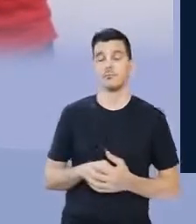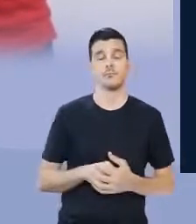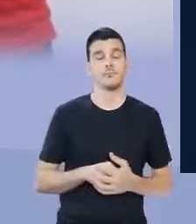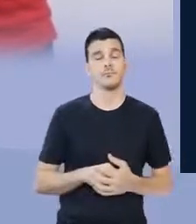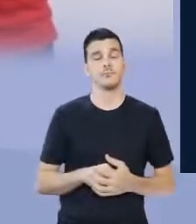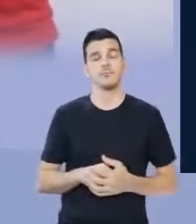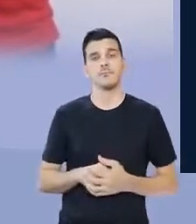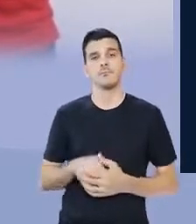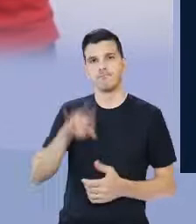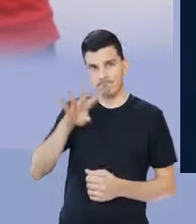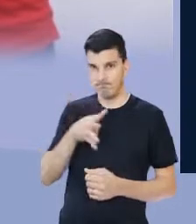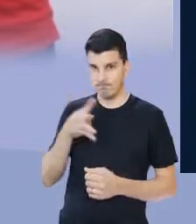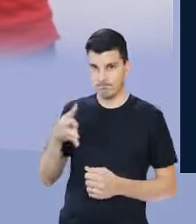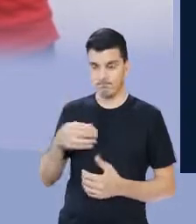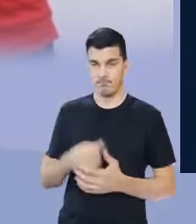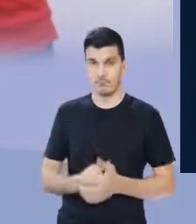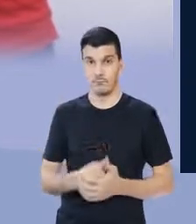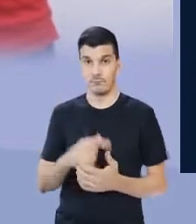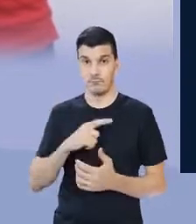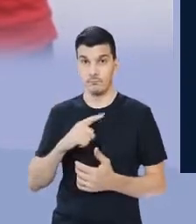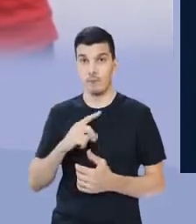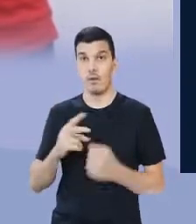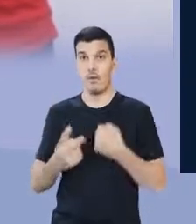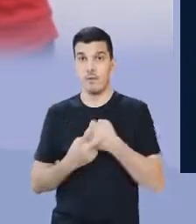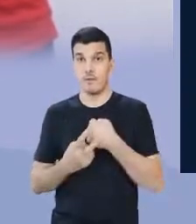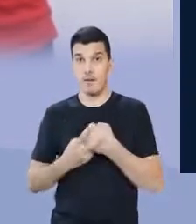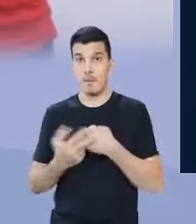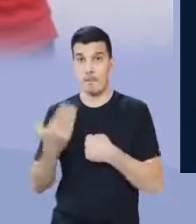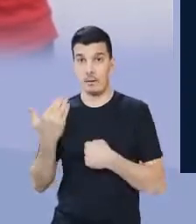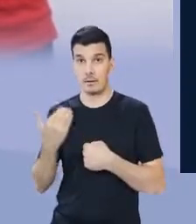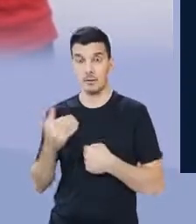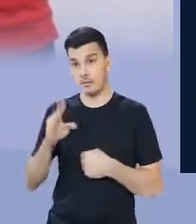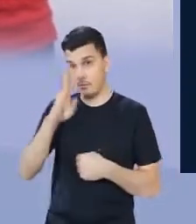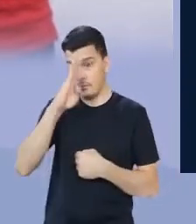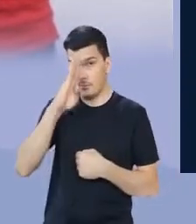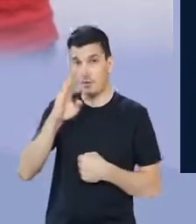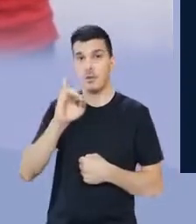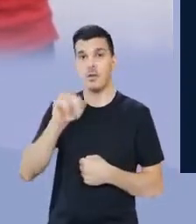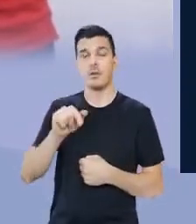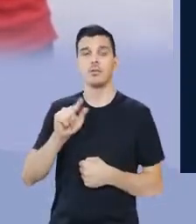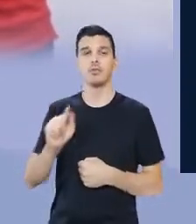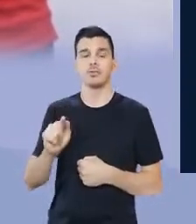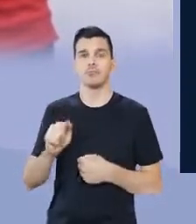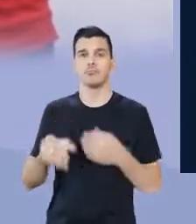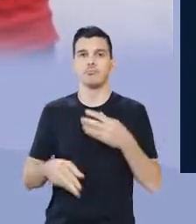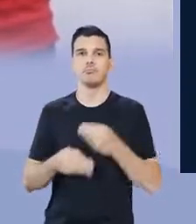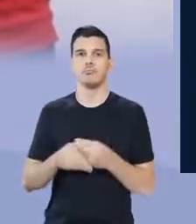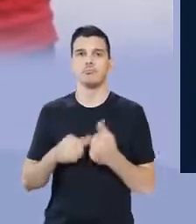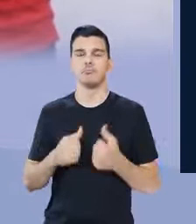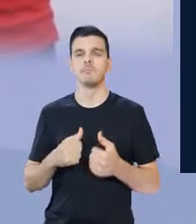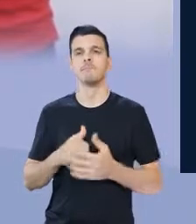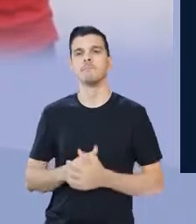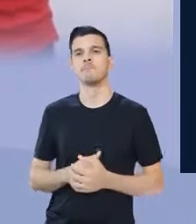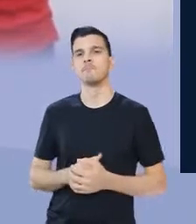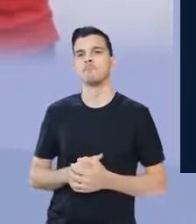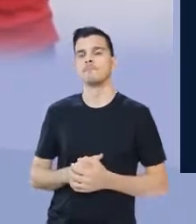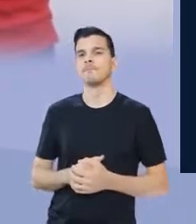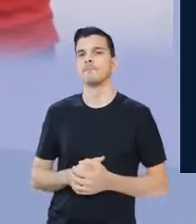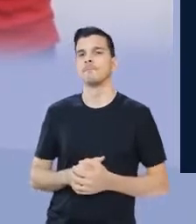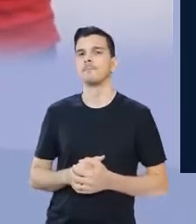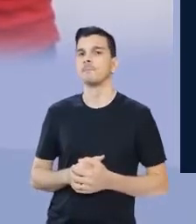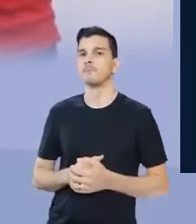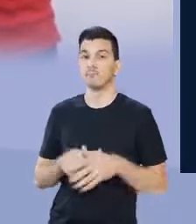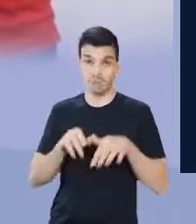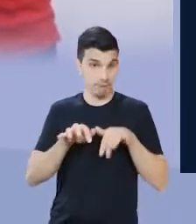they. Né? Então, nós temos o verbo to be no passado, verbo principal no ing e o complemento. She was playing the piano, ela estava